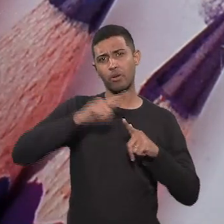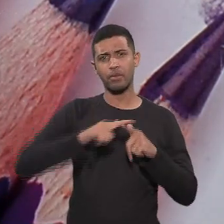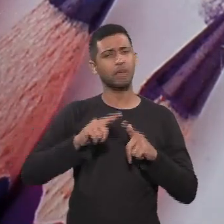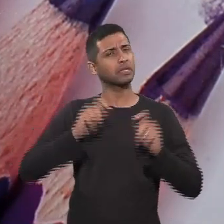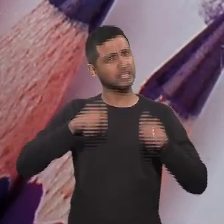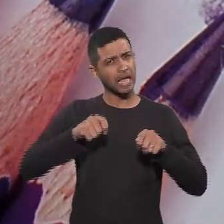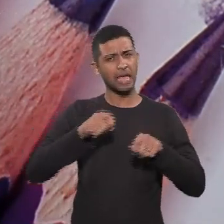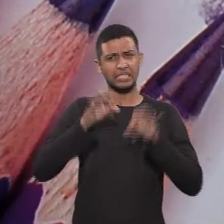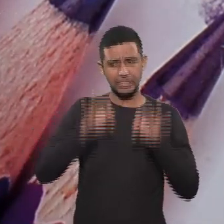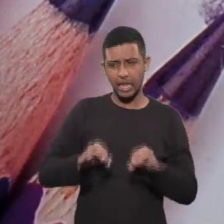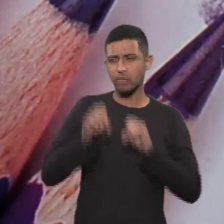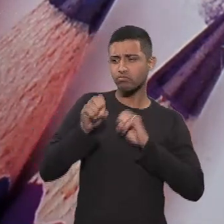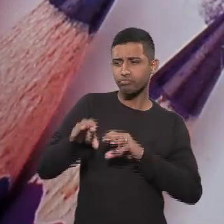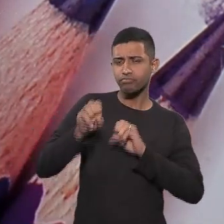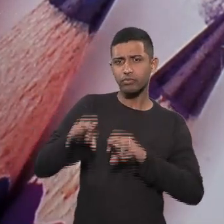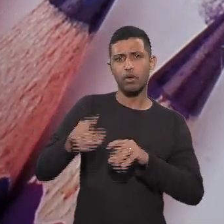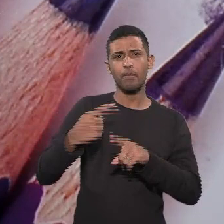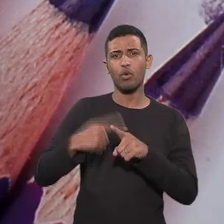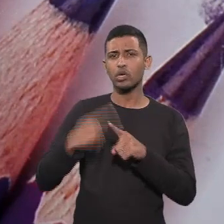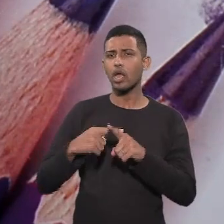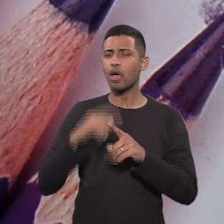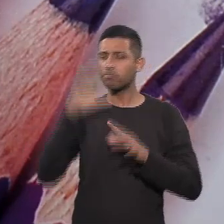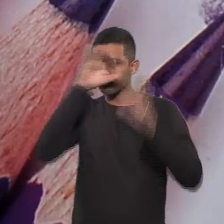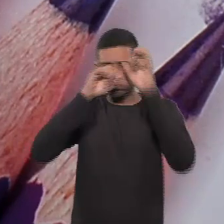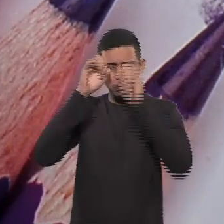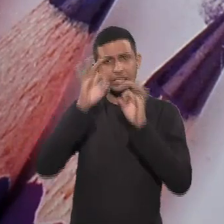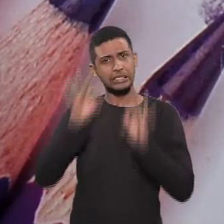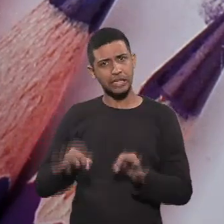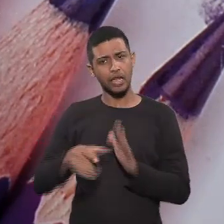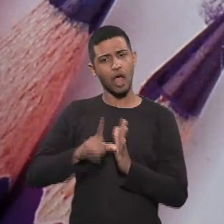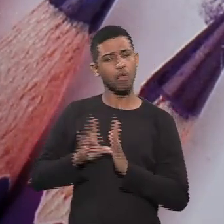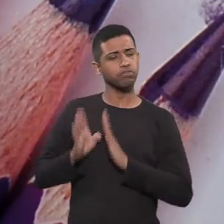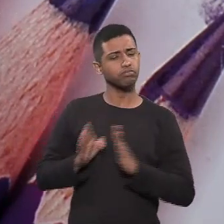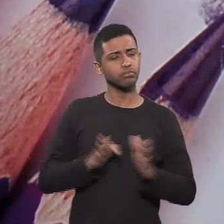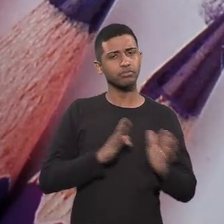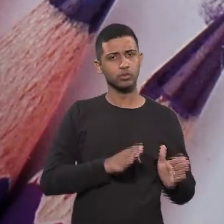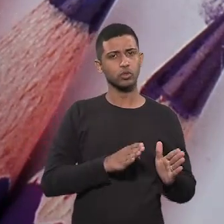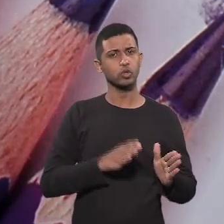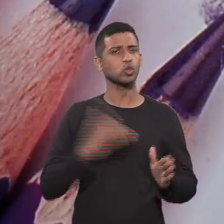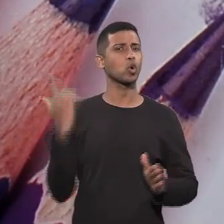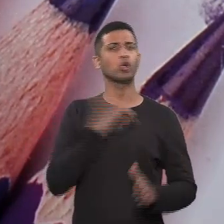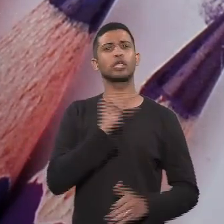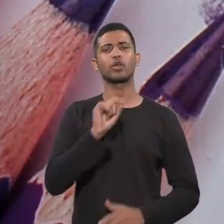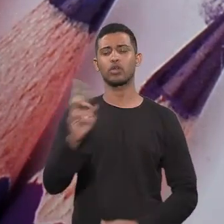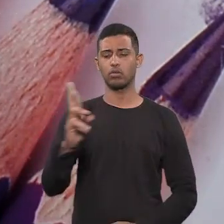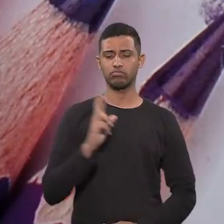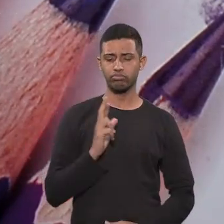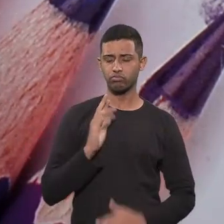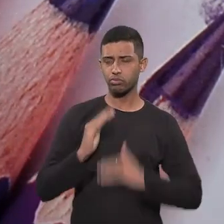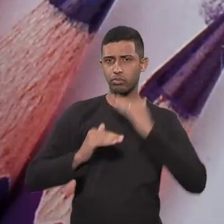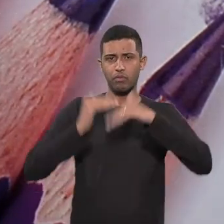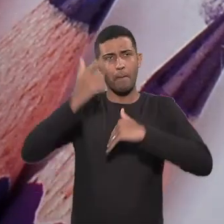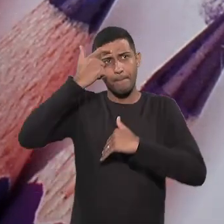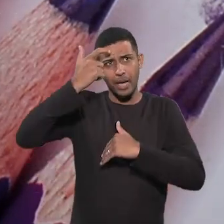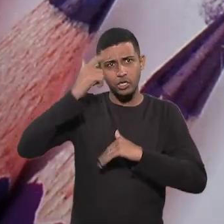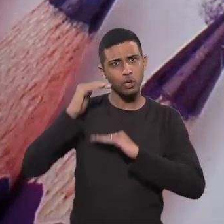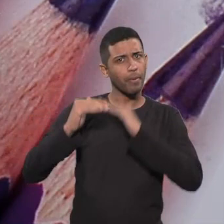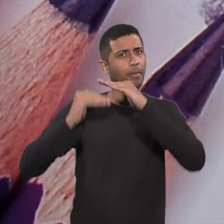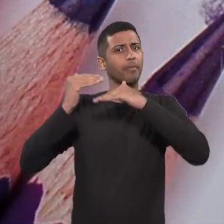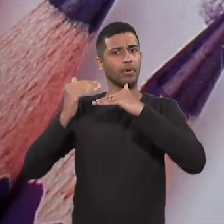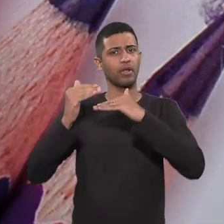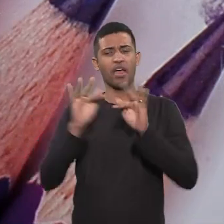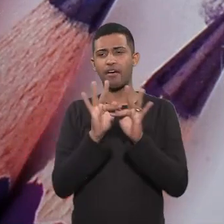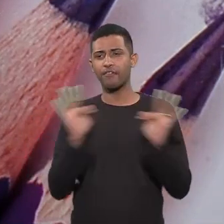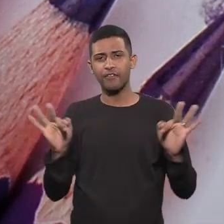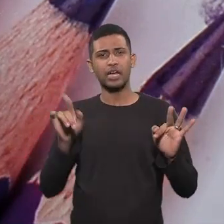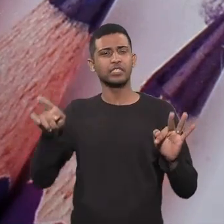ensino apropriado, pois o aprendizado adequadamente organizado resulta em desenvolvimento mental. A frase